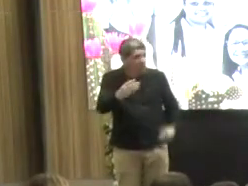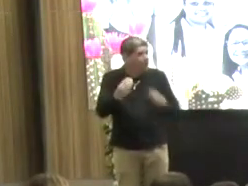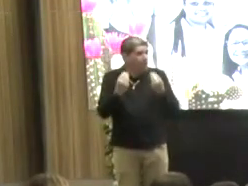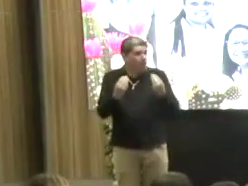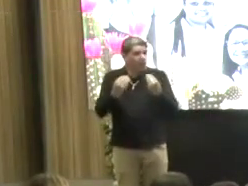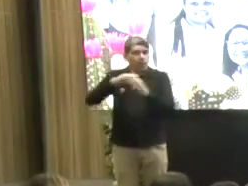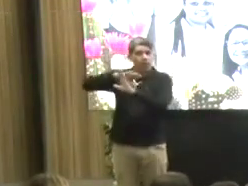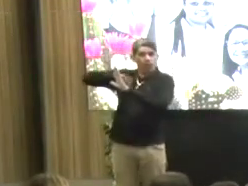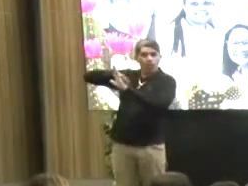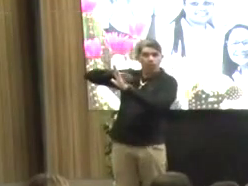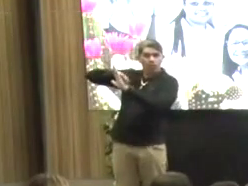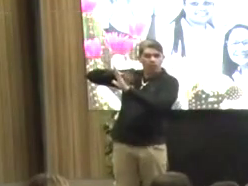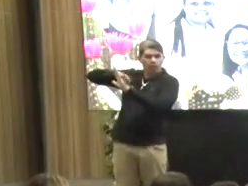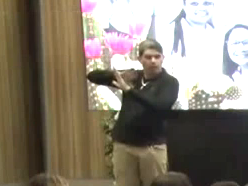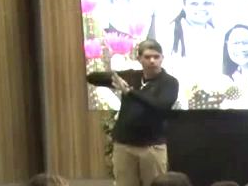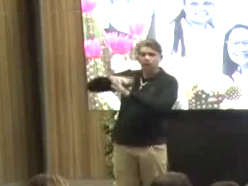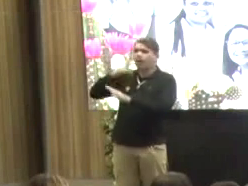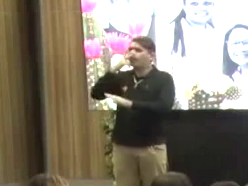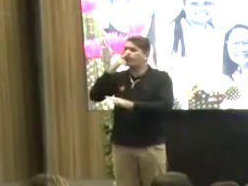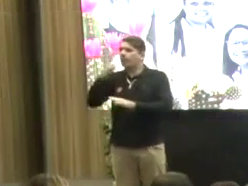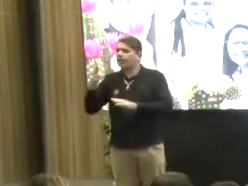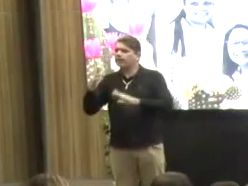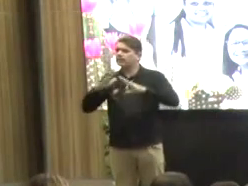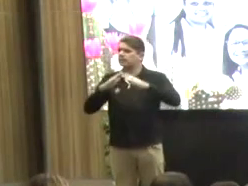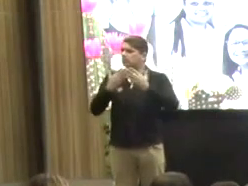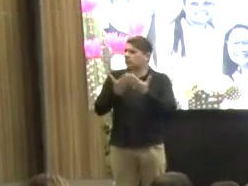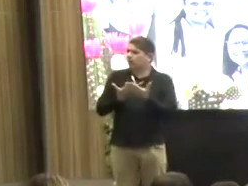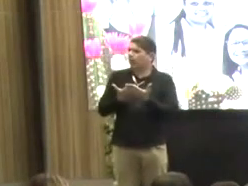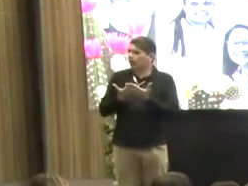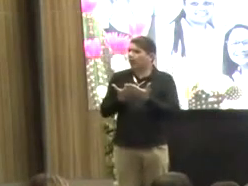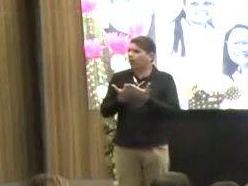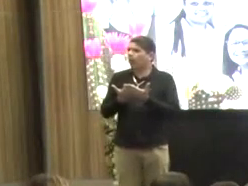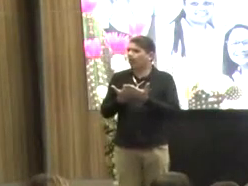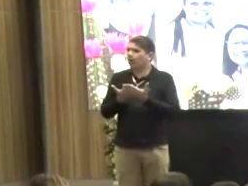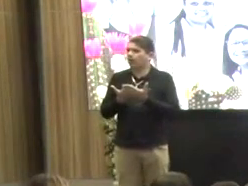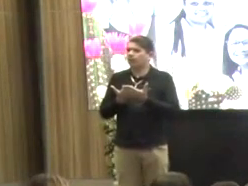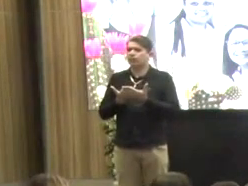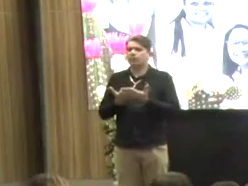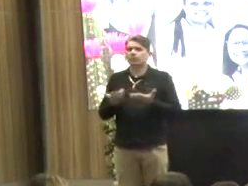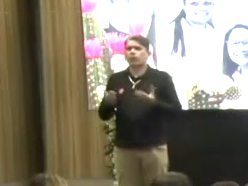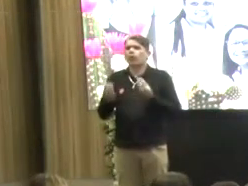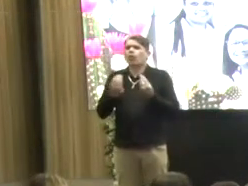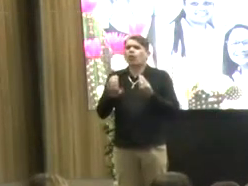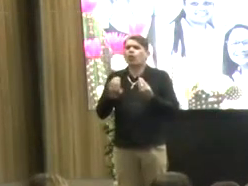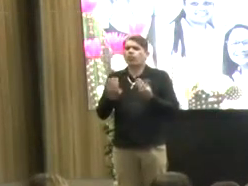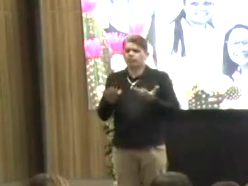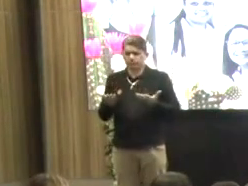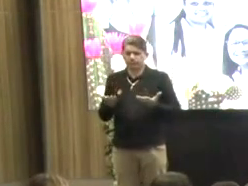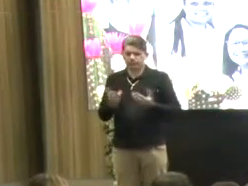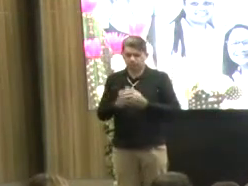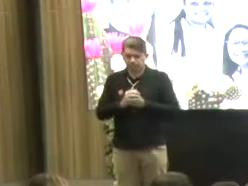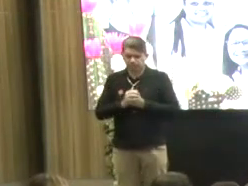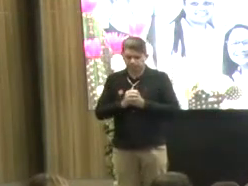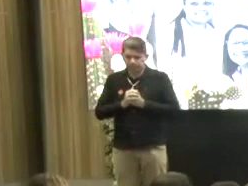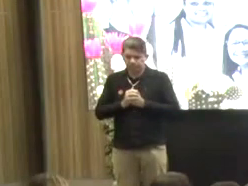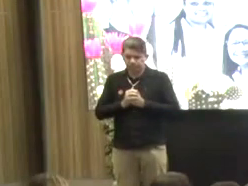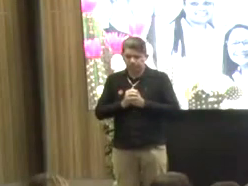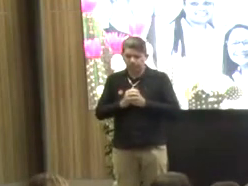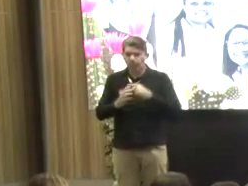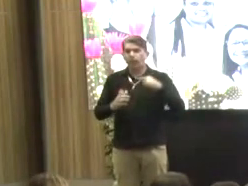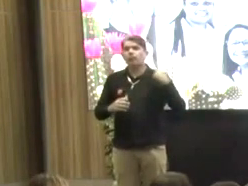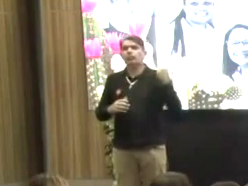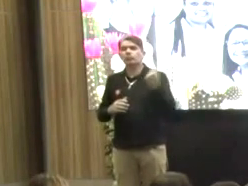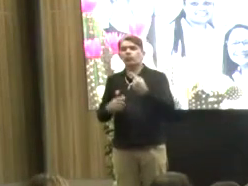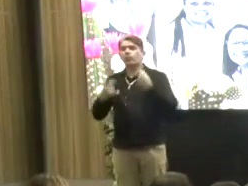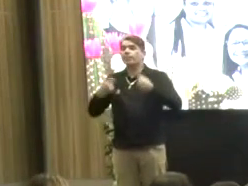se produz nesses rituais de escola? Então quer dizer, a gente precisa fazer uma